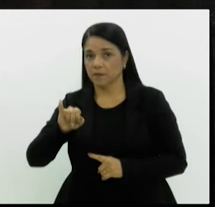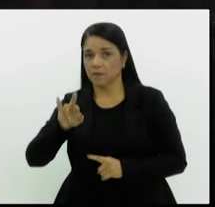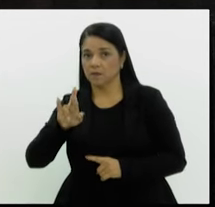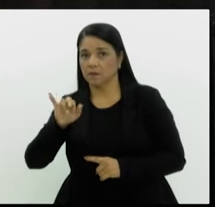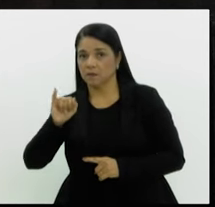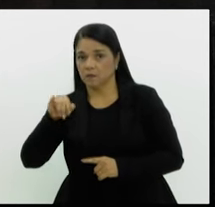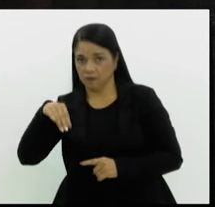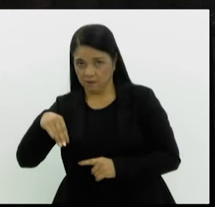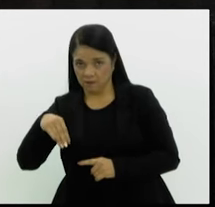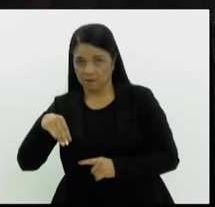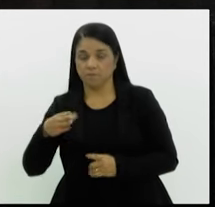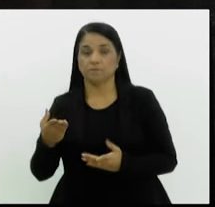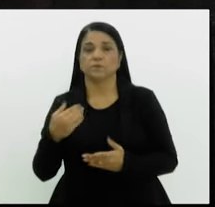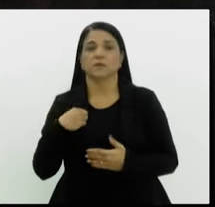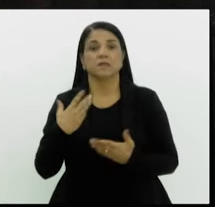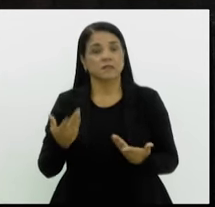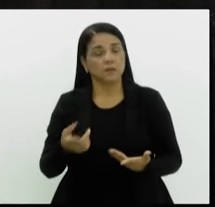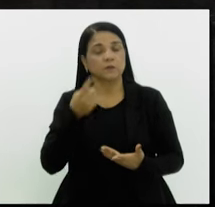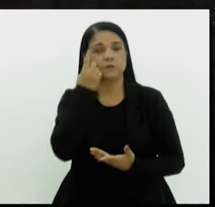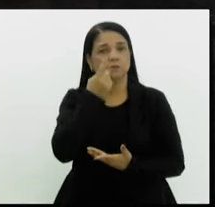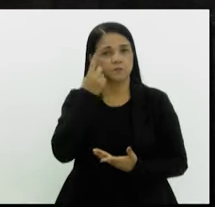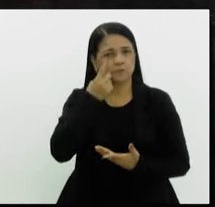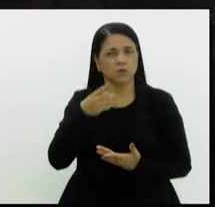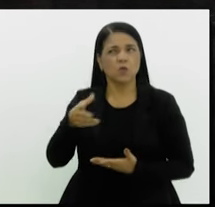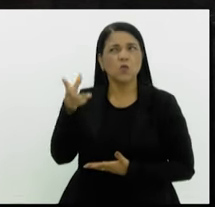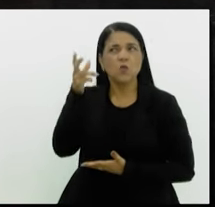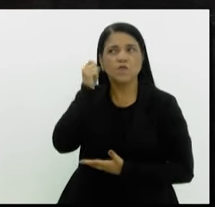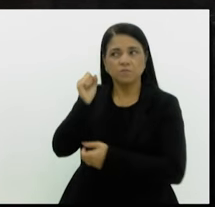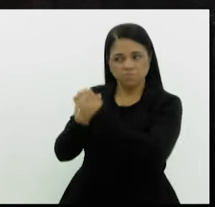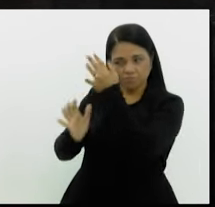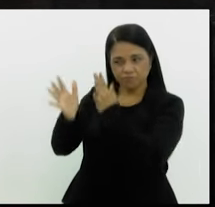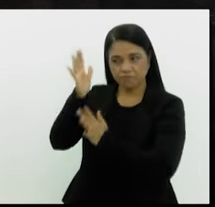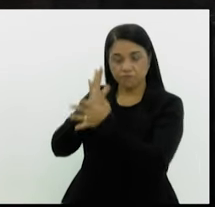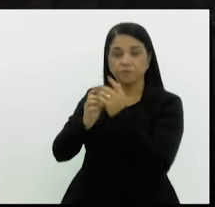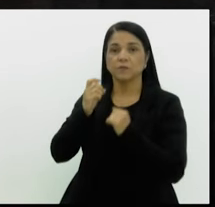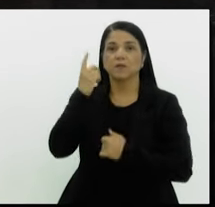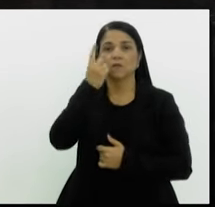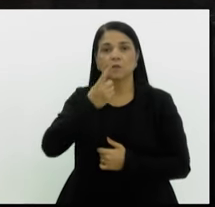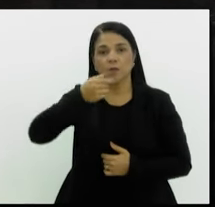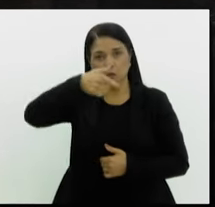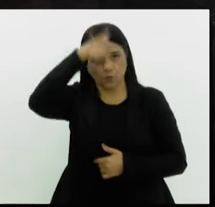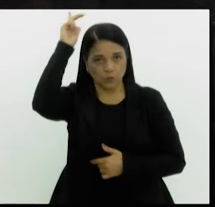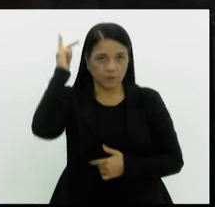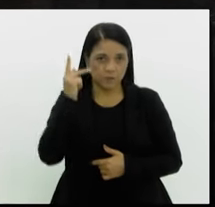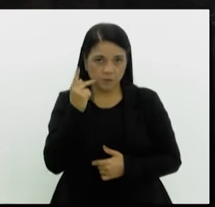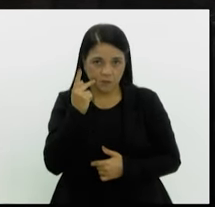deputados, eu estava ouvindo aqui o deputado Luiz Paulo,